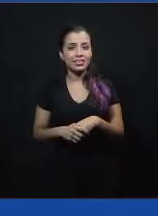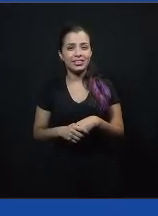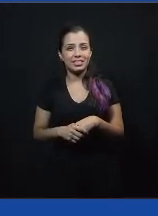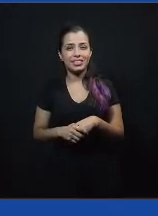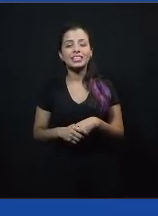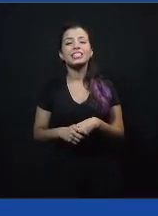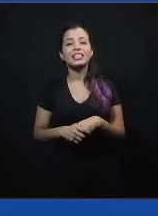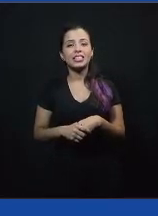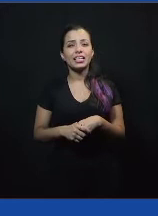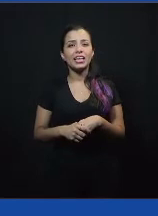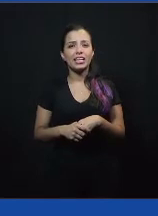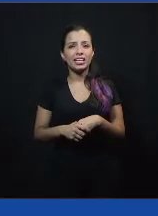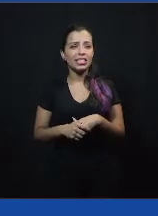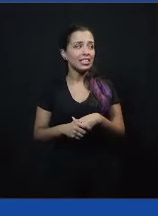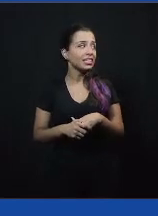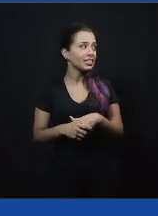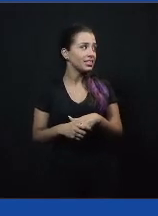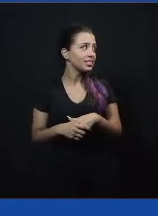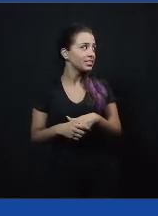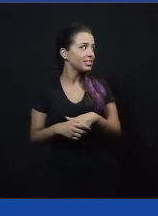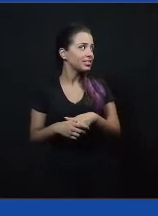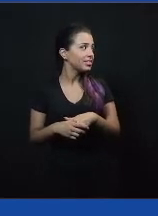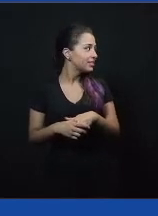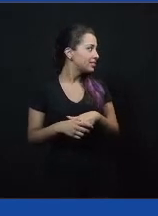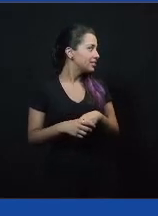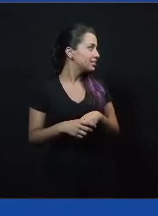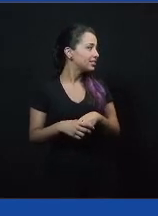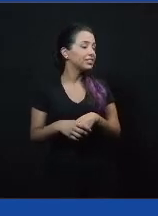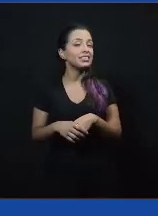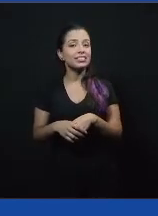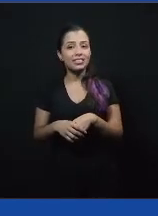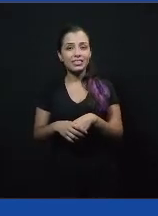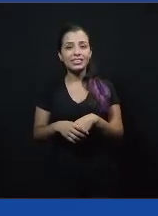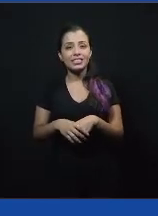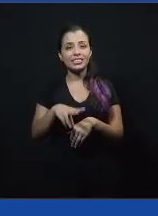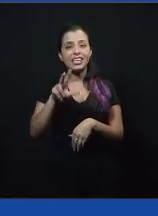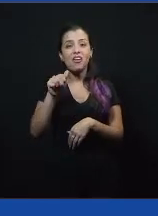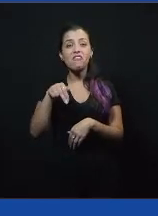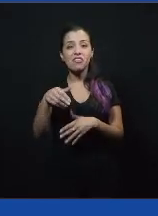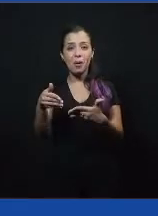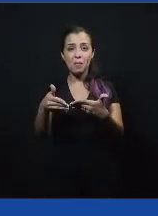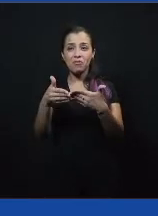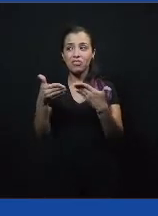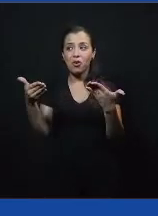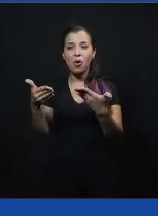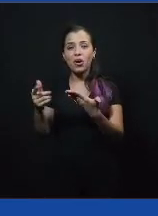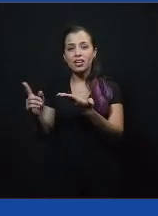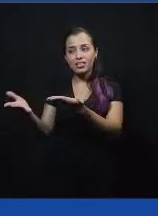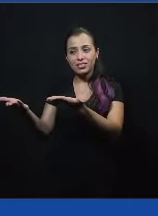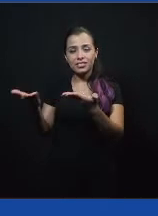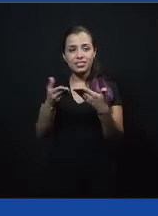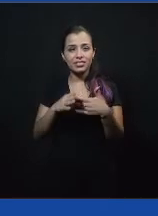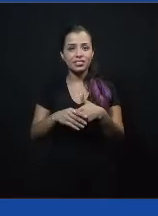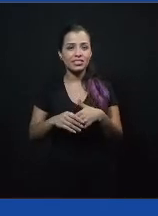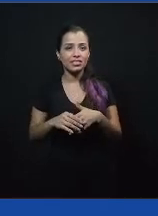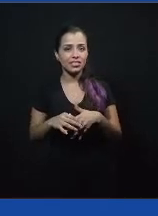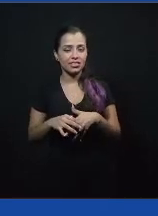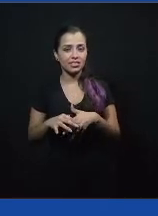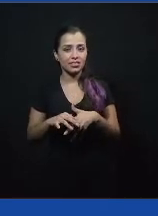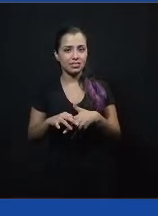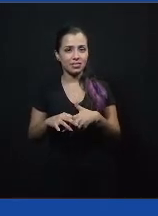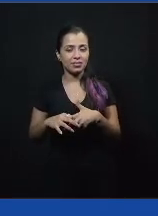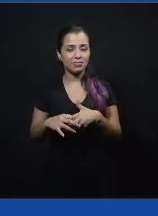de cidadania que teve muita coisa que aconteceu com você Bora bom